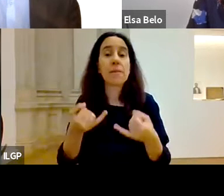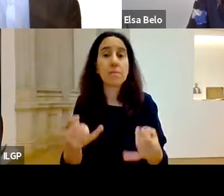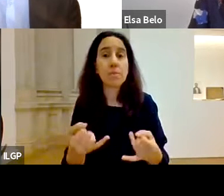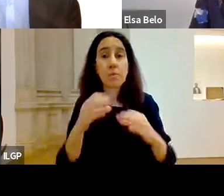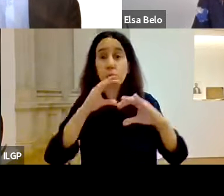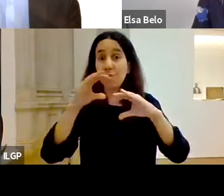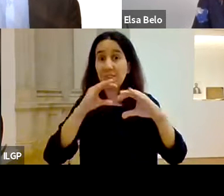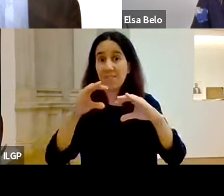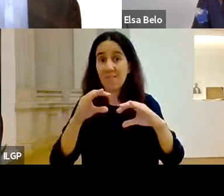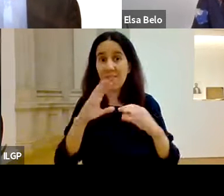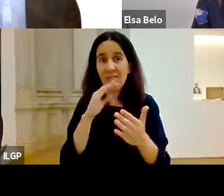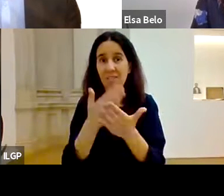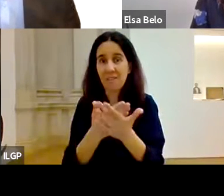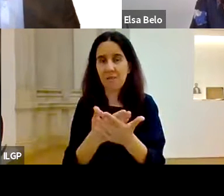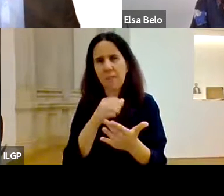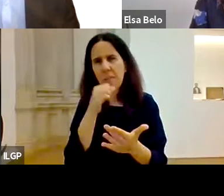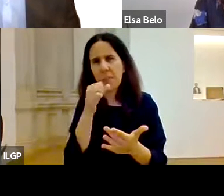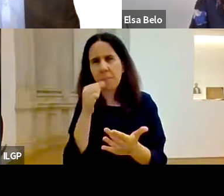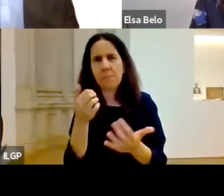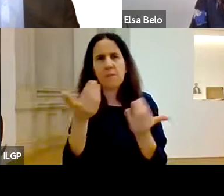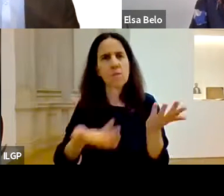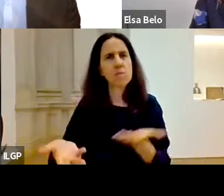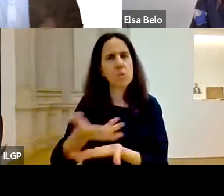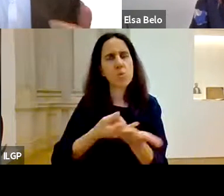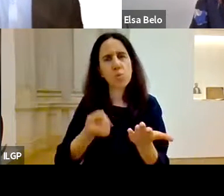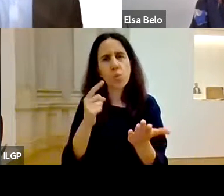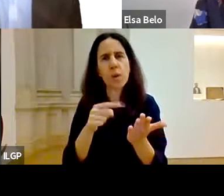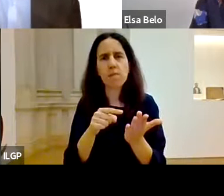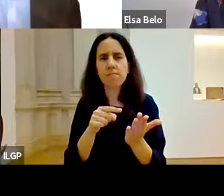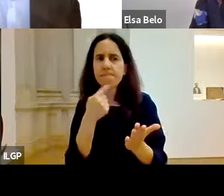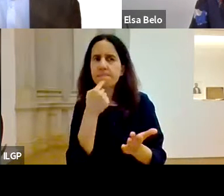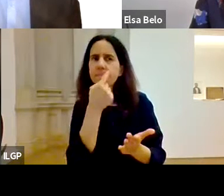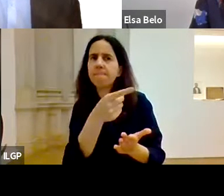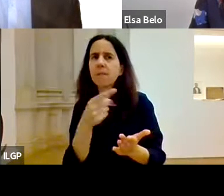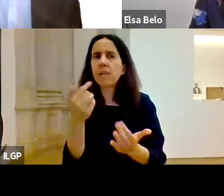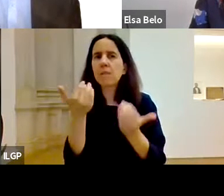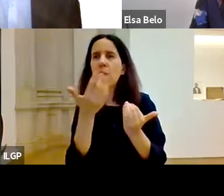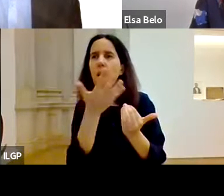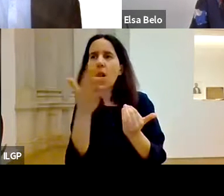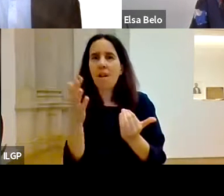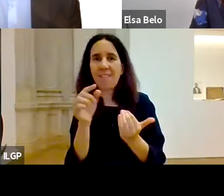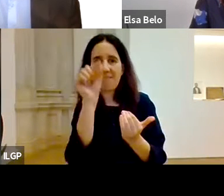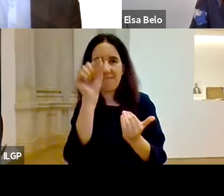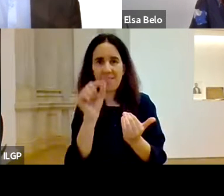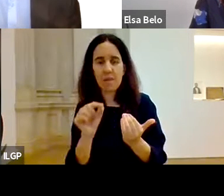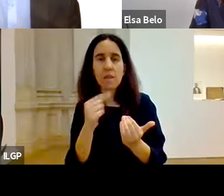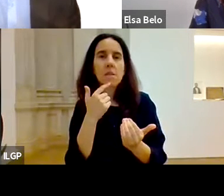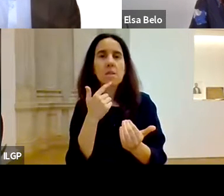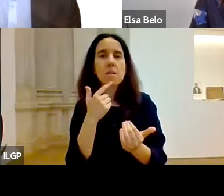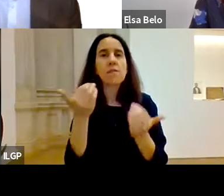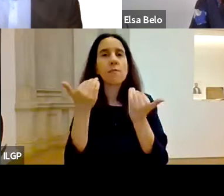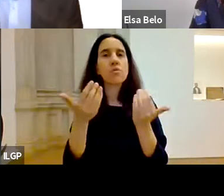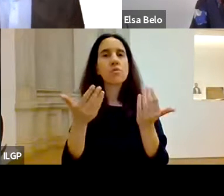comunicação fazem chegar, geralmente não é informação, são apontadores que remetem para o sítio onde a informação está, por conseguinte, a dispersão da